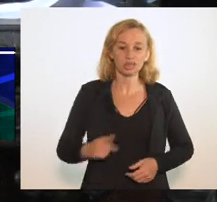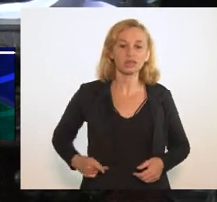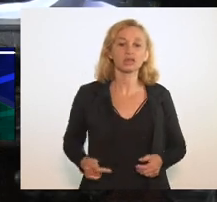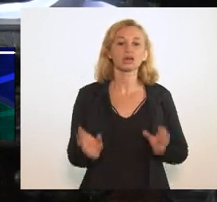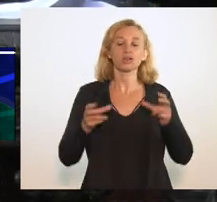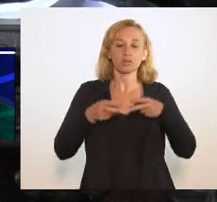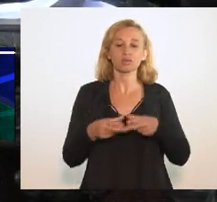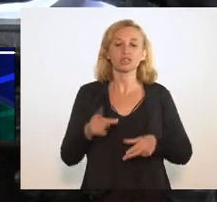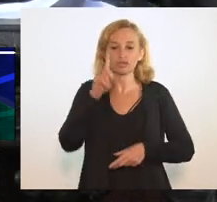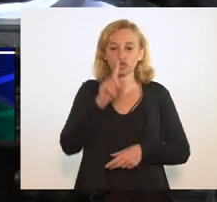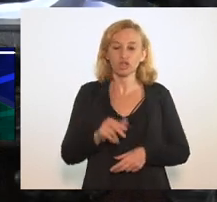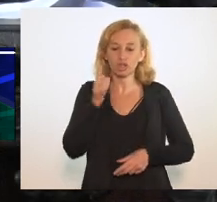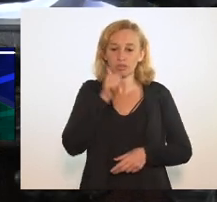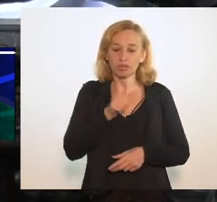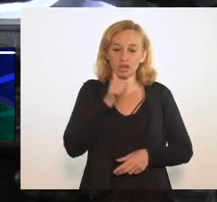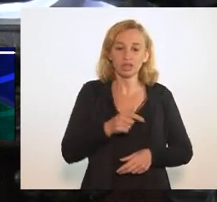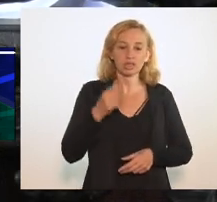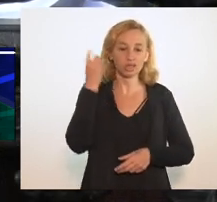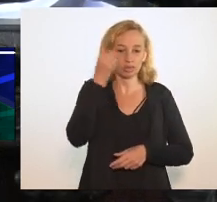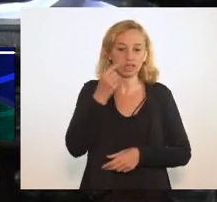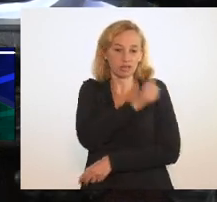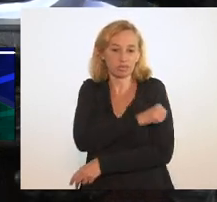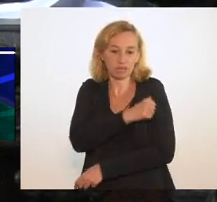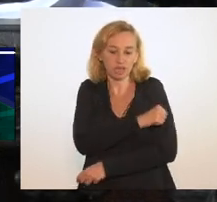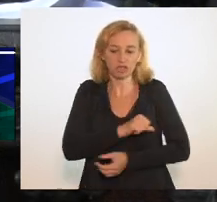de Direito da Mulher, deputada enfermeira Regiane.